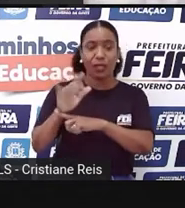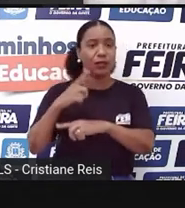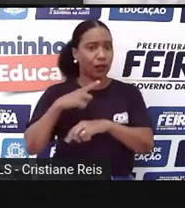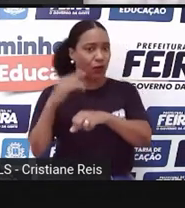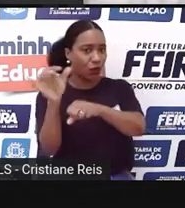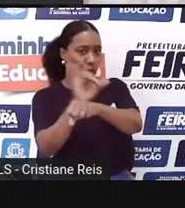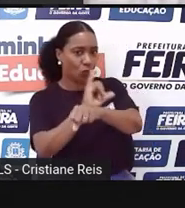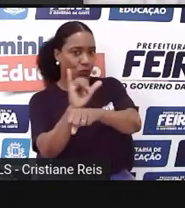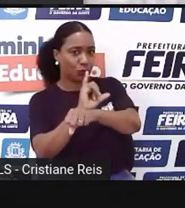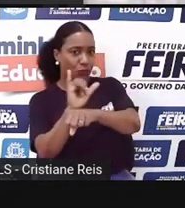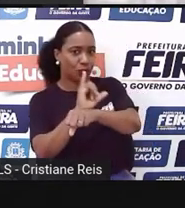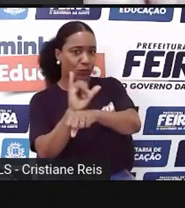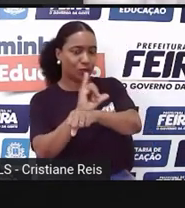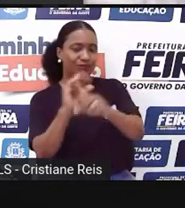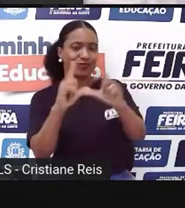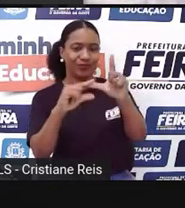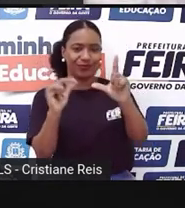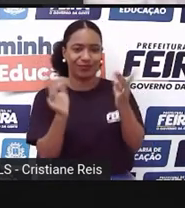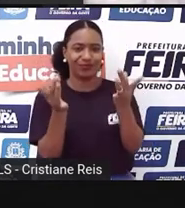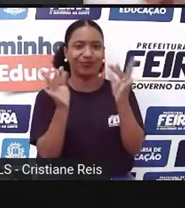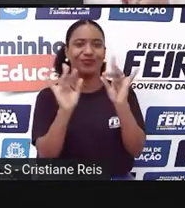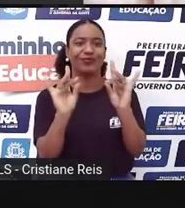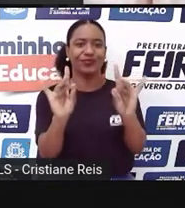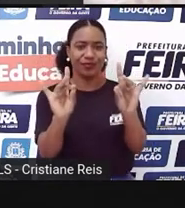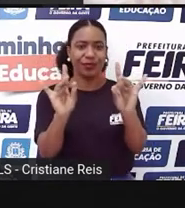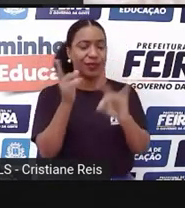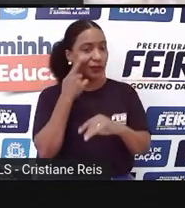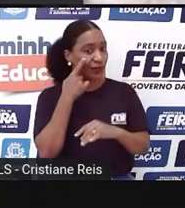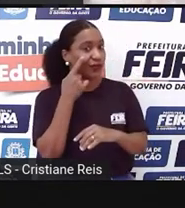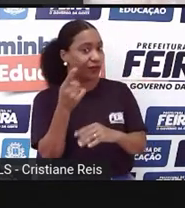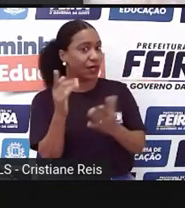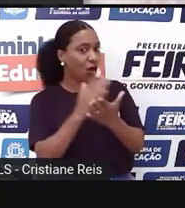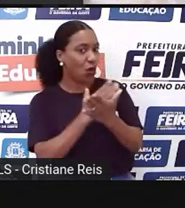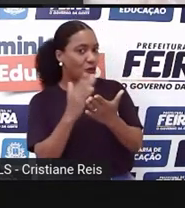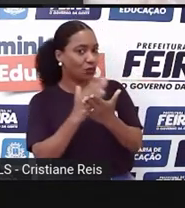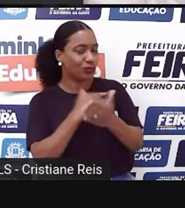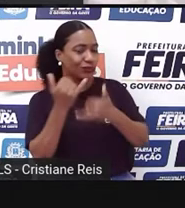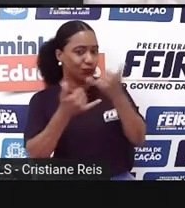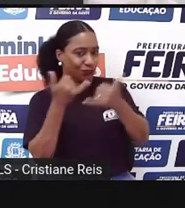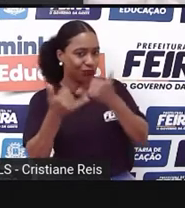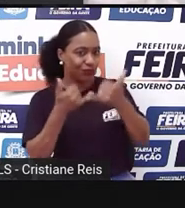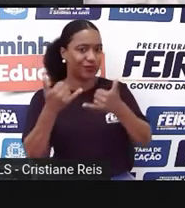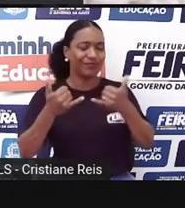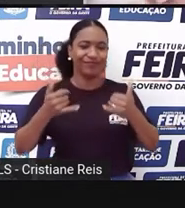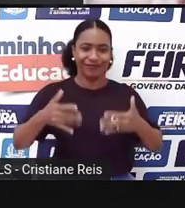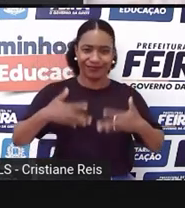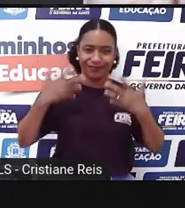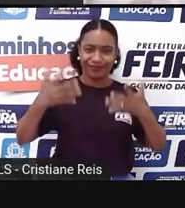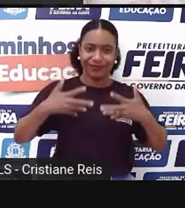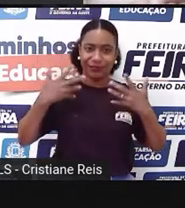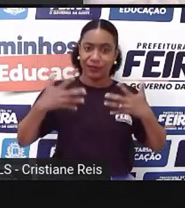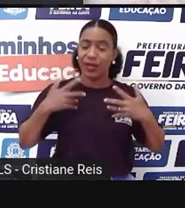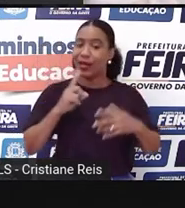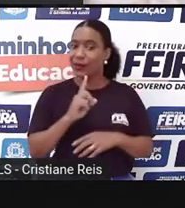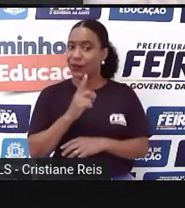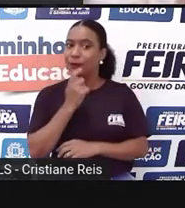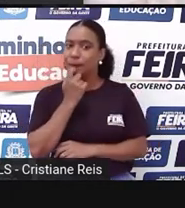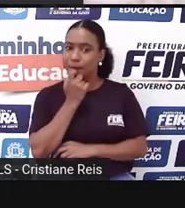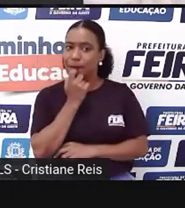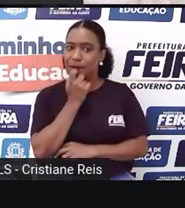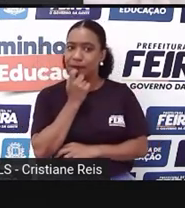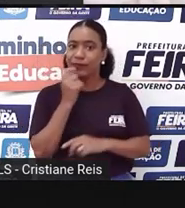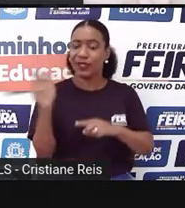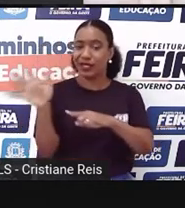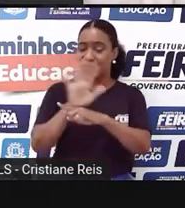YouTube, alguns hobbies. Se liguem aí, por favor, ok? Agora, eu gostaria de chamar a atenção para um detalhe.